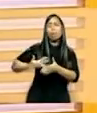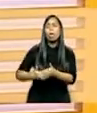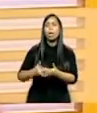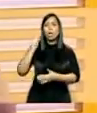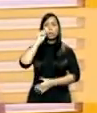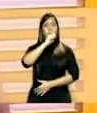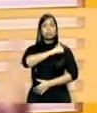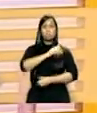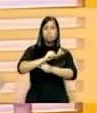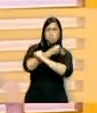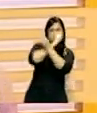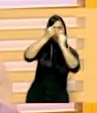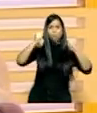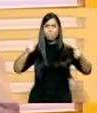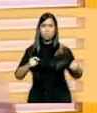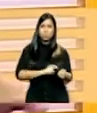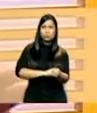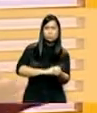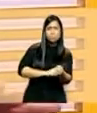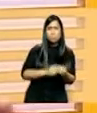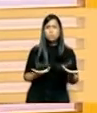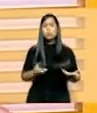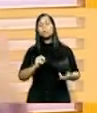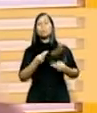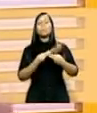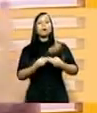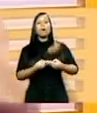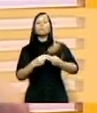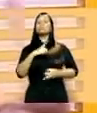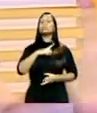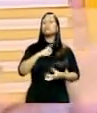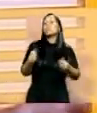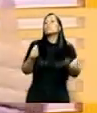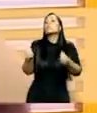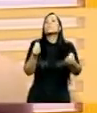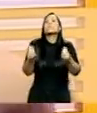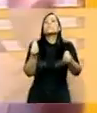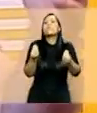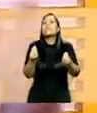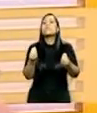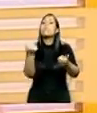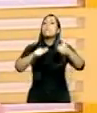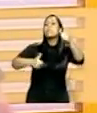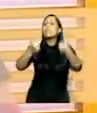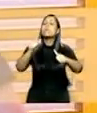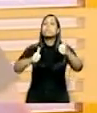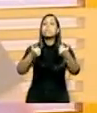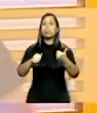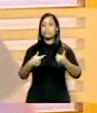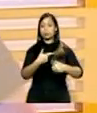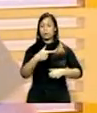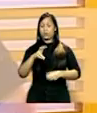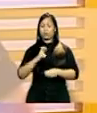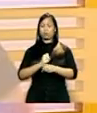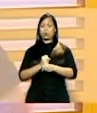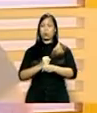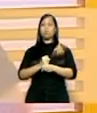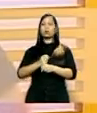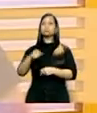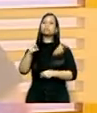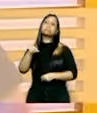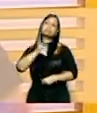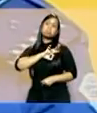Pretense ficou mais raivoso, ele está mais pacífico? Qual que é essa análise que o senhor faz desses 25 anos